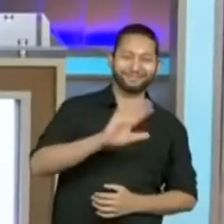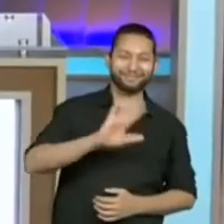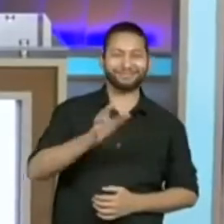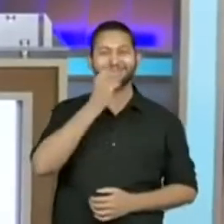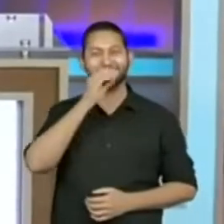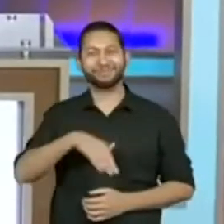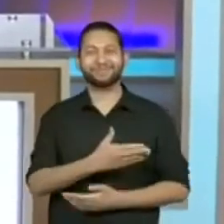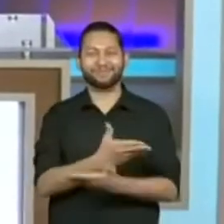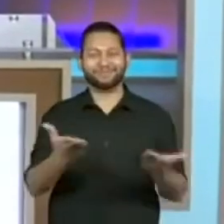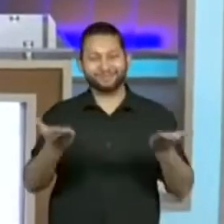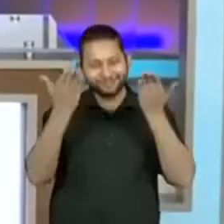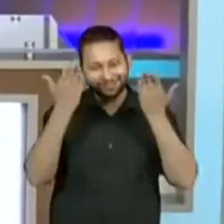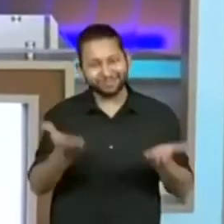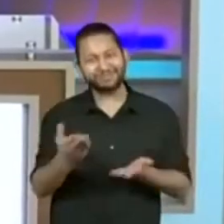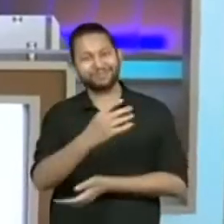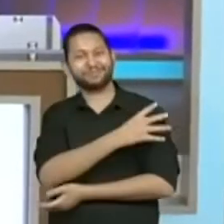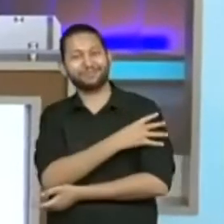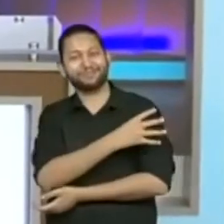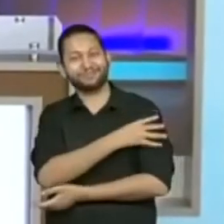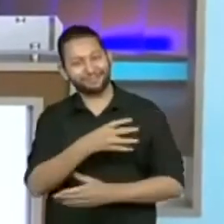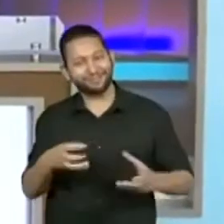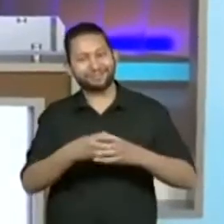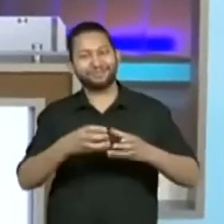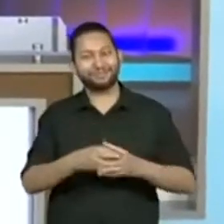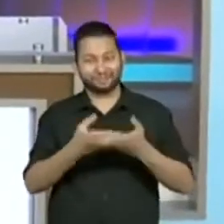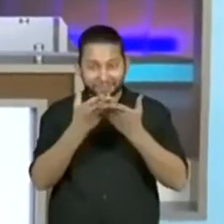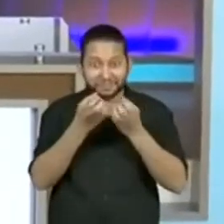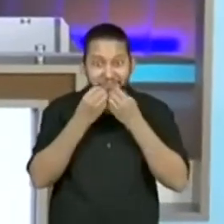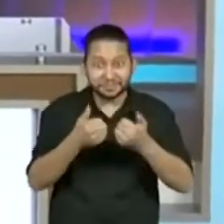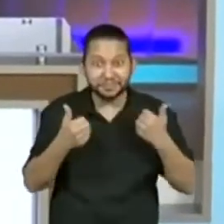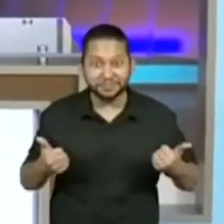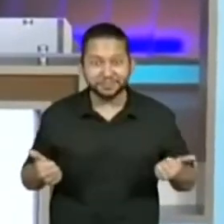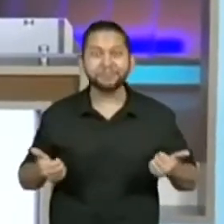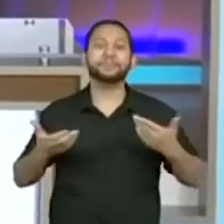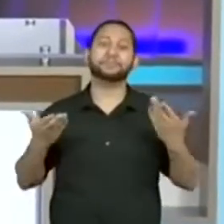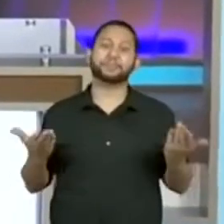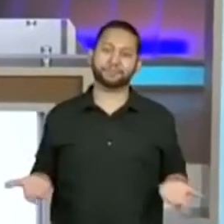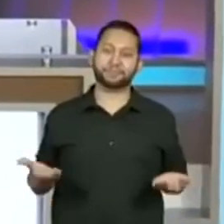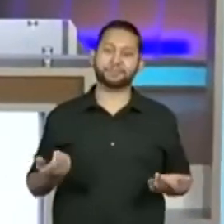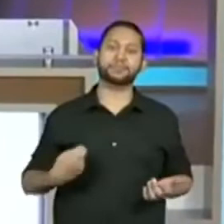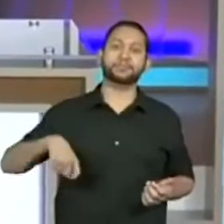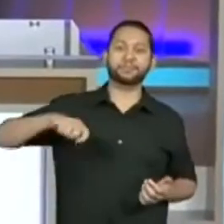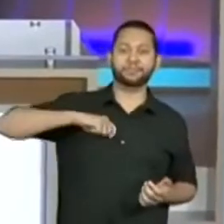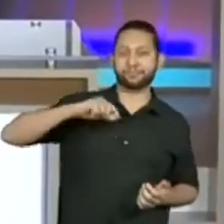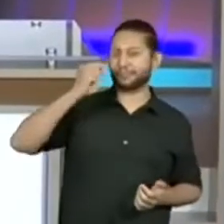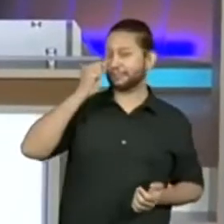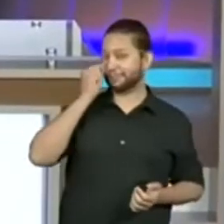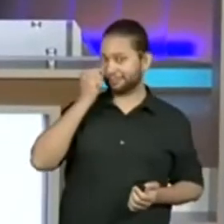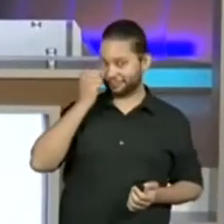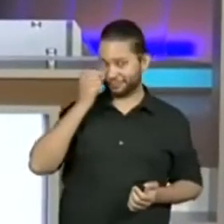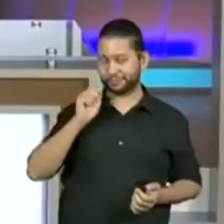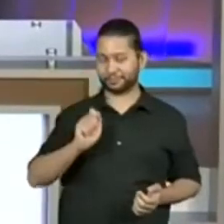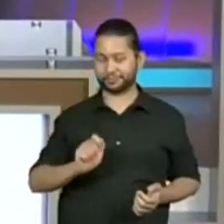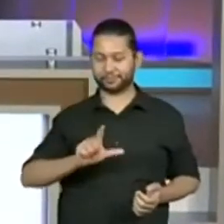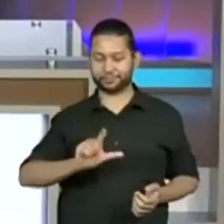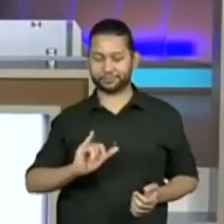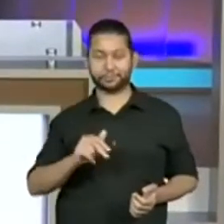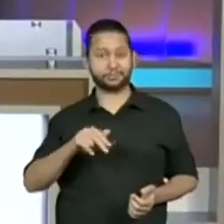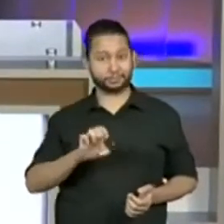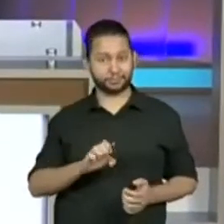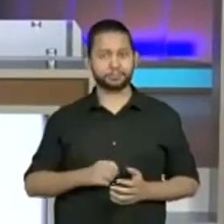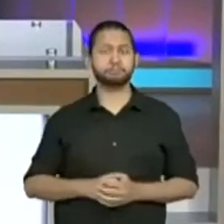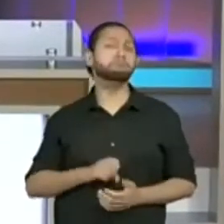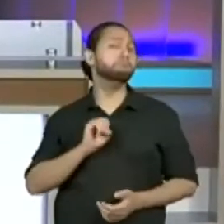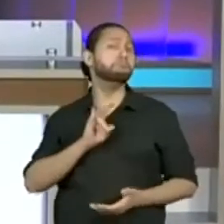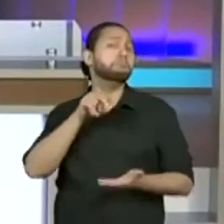Boa tarde, galerinha do quarto ano, tudo bem com vocês? Eu sou a professora Aline Gack e se eu estou